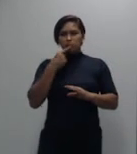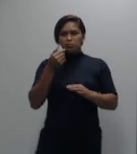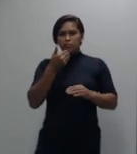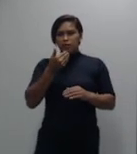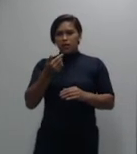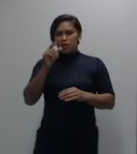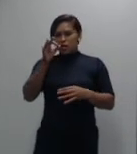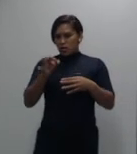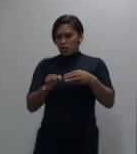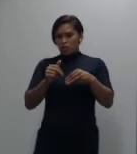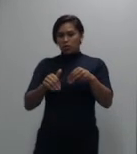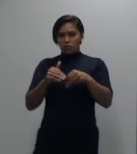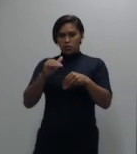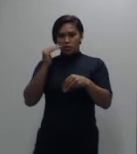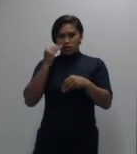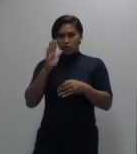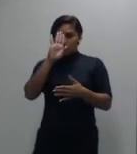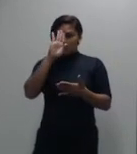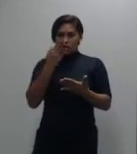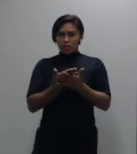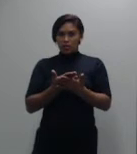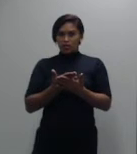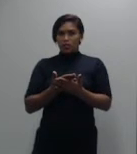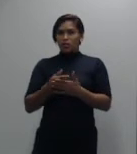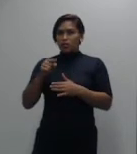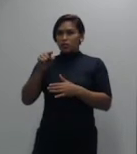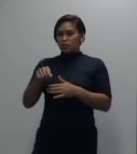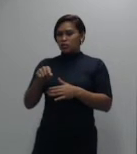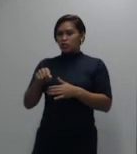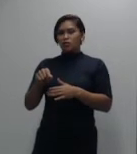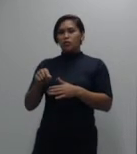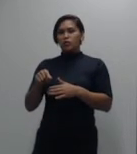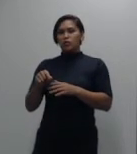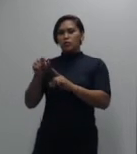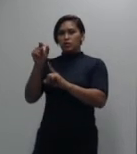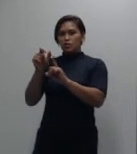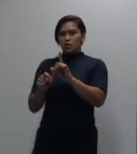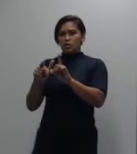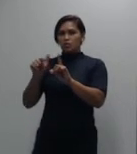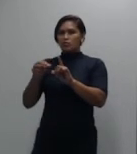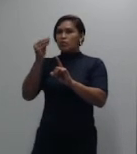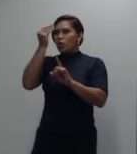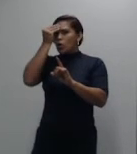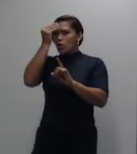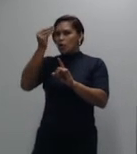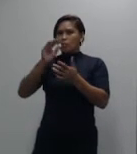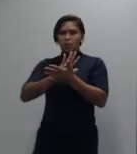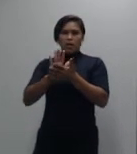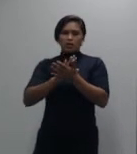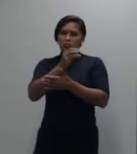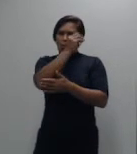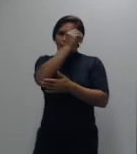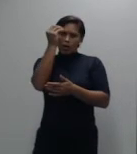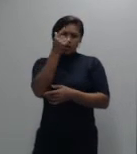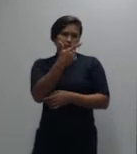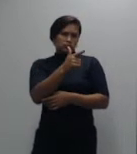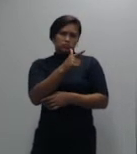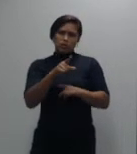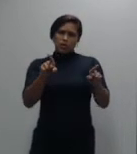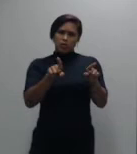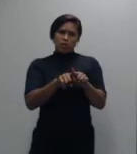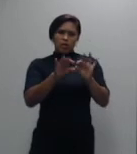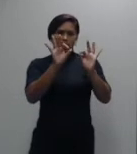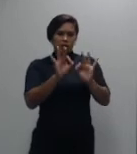vossas excelências acredito que eu tô kalinka foi tô ocupado mas ele não foi desonesto e foi adequadamente